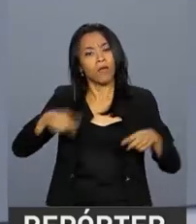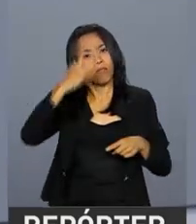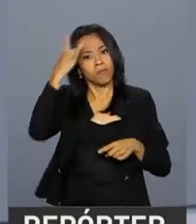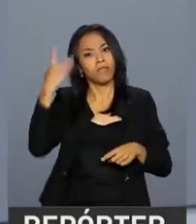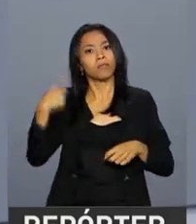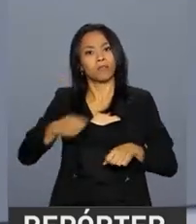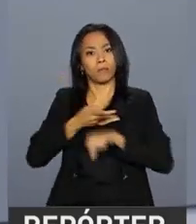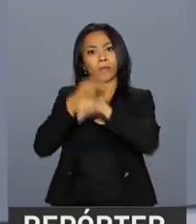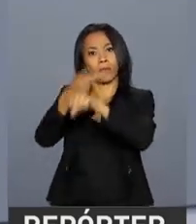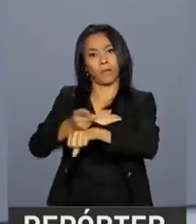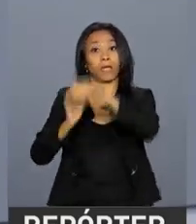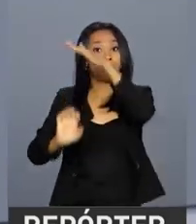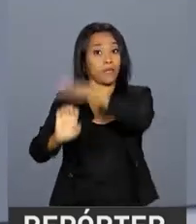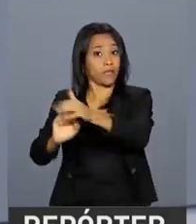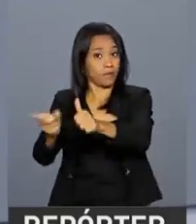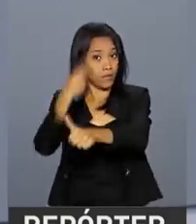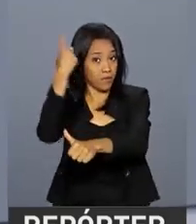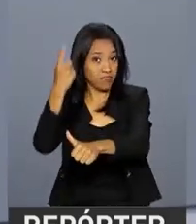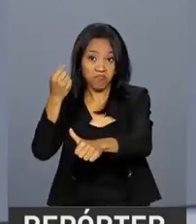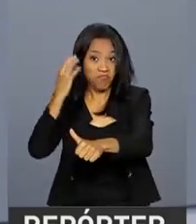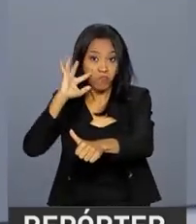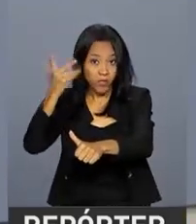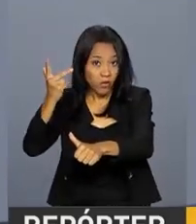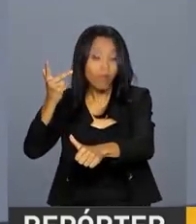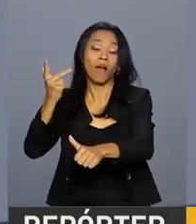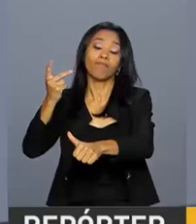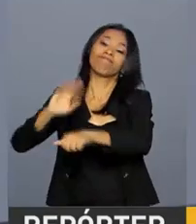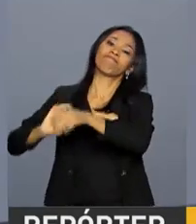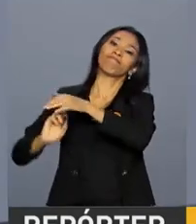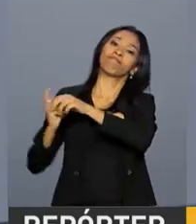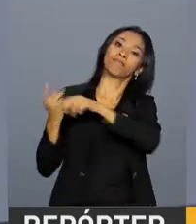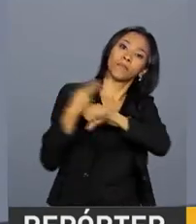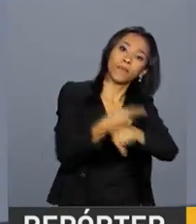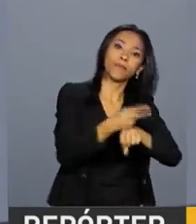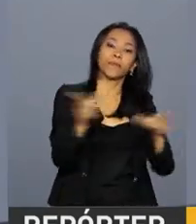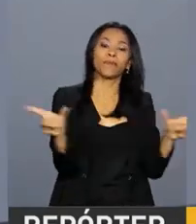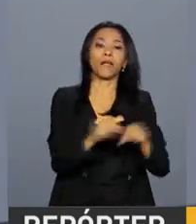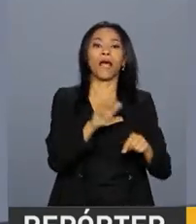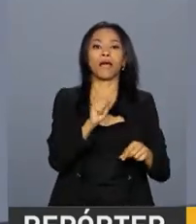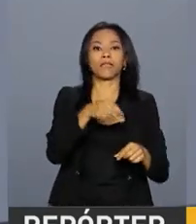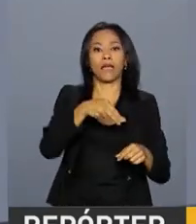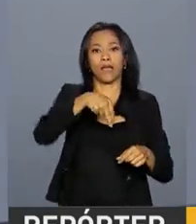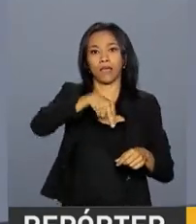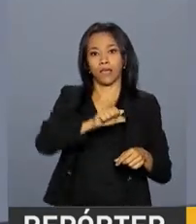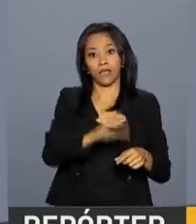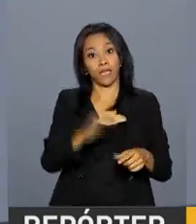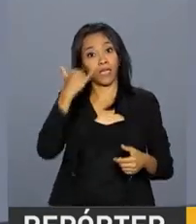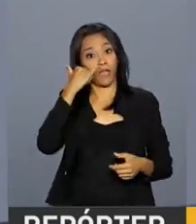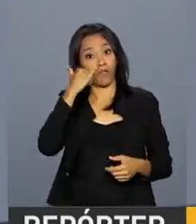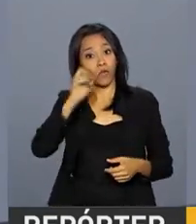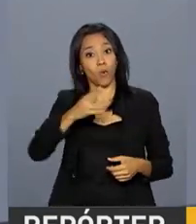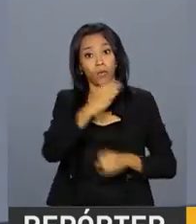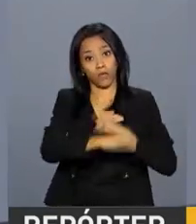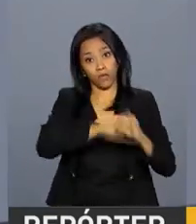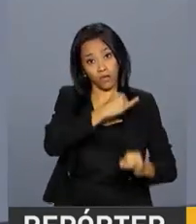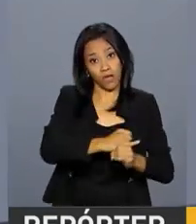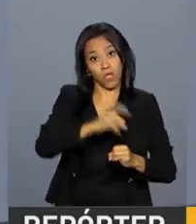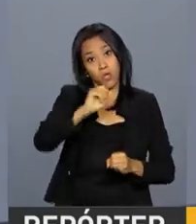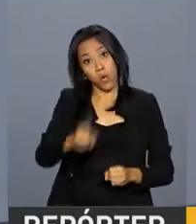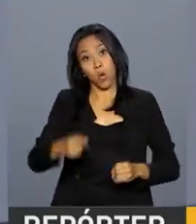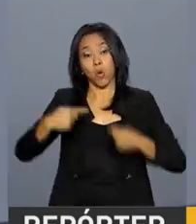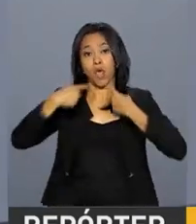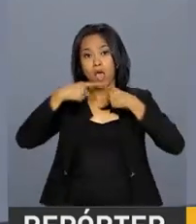a empresa aérea em primeiro lugar caso não resolva deve procurar a anac pelo telefone ou pela internet ou ainda fazer uma